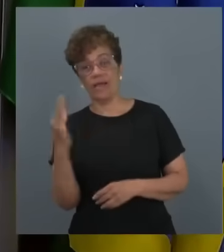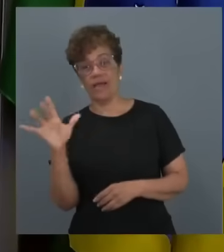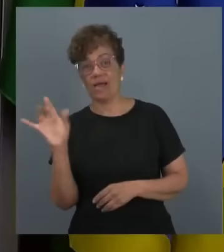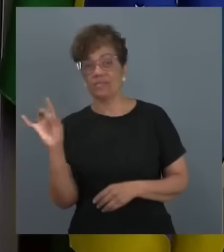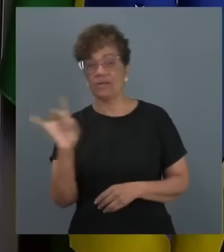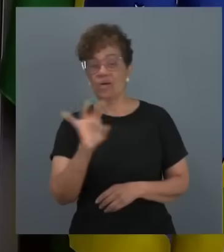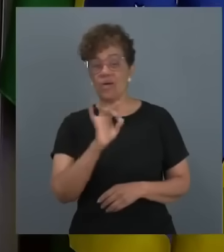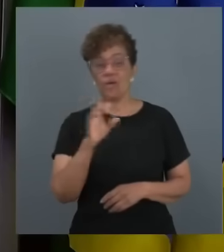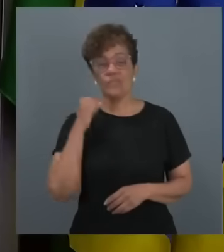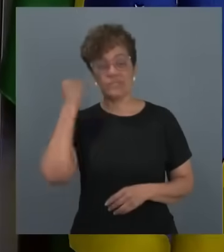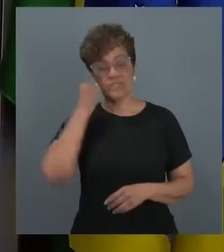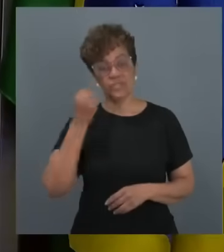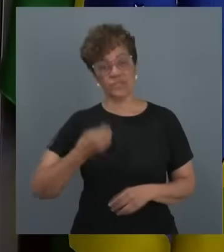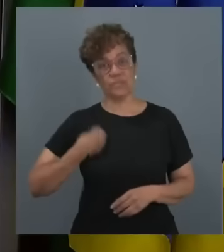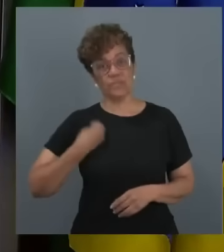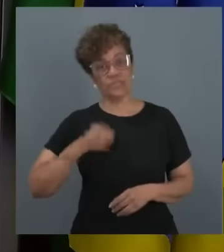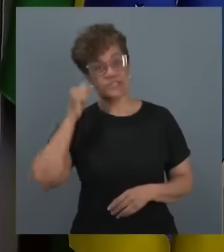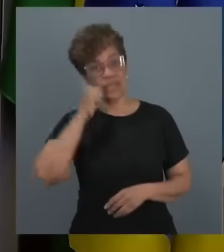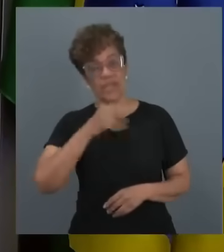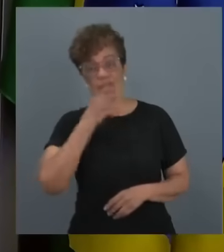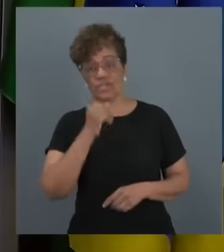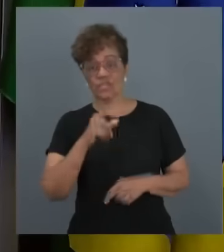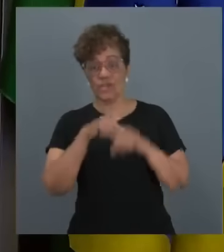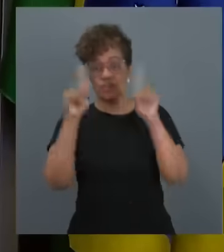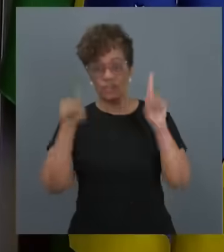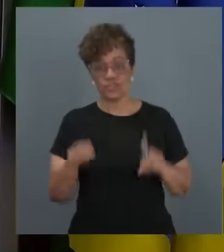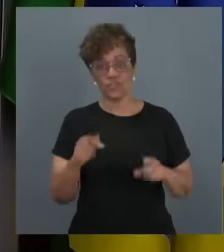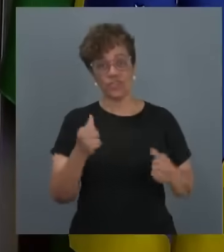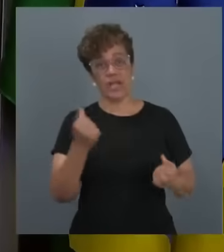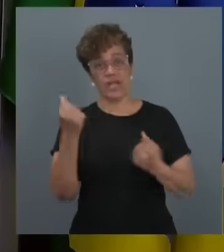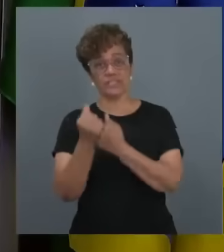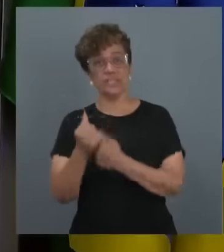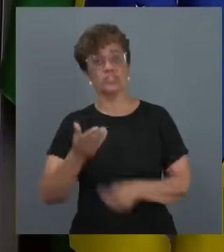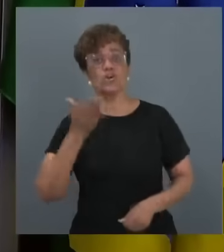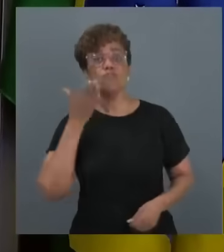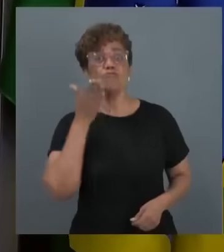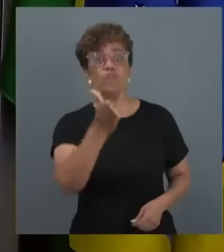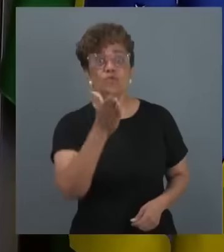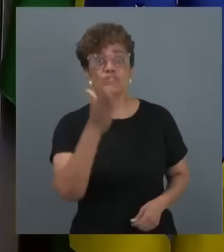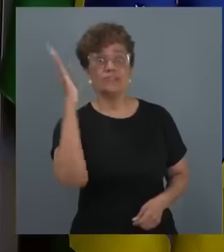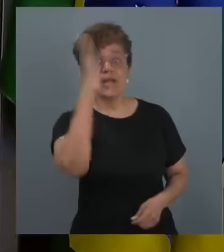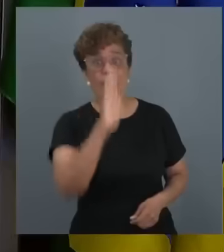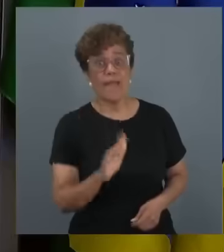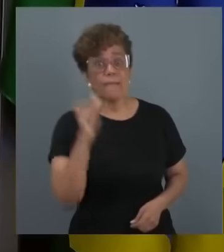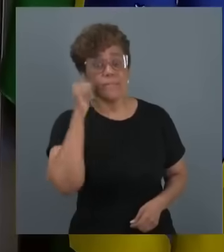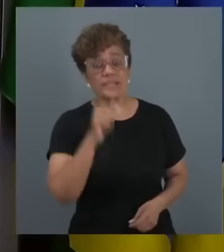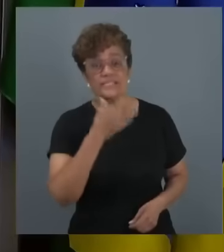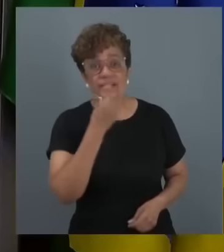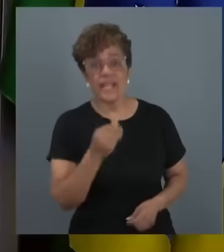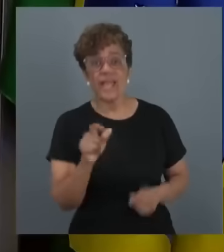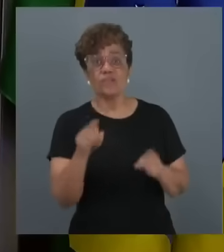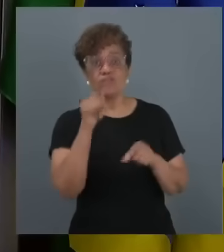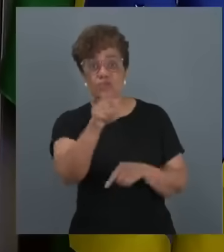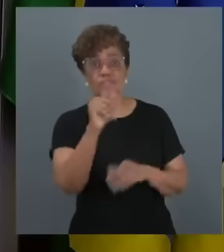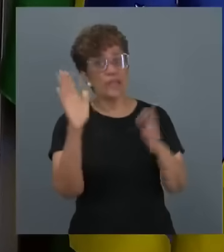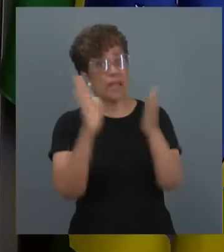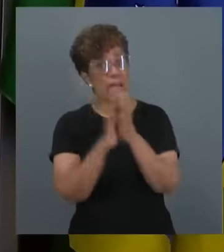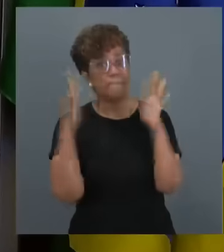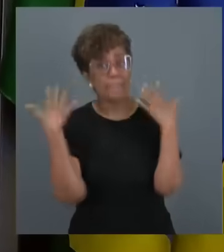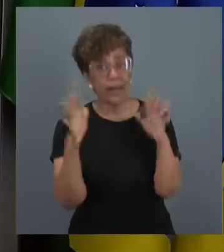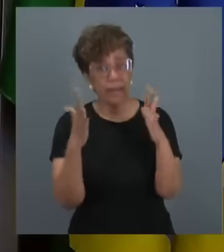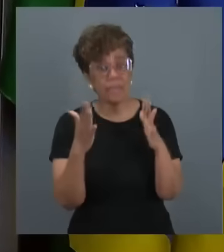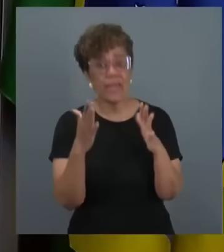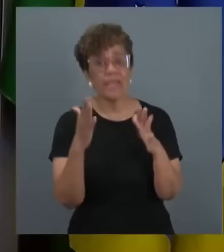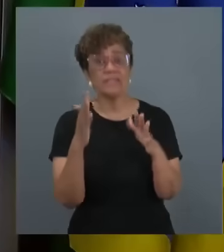aqui presentes, funcionários dessa casa, assessores, e você, brasileira, brasileiro, que está de parabéns hoje. Guardem